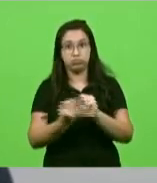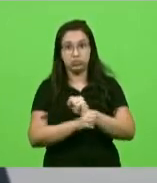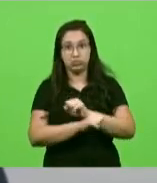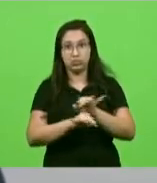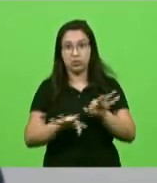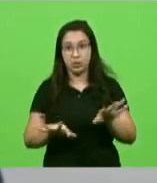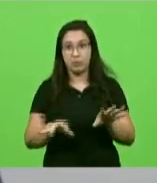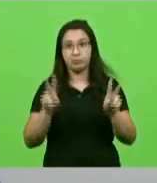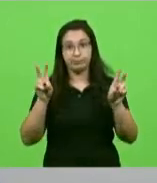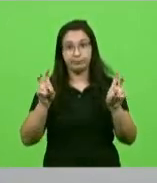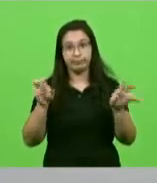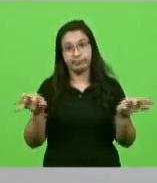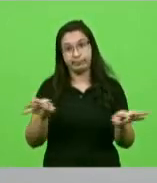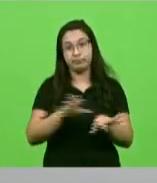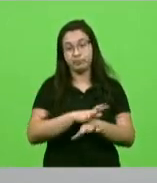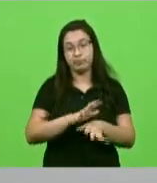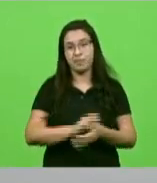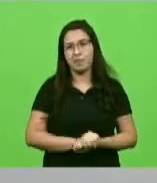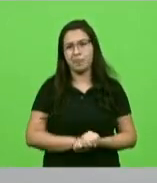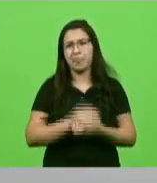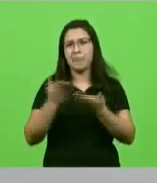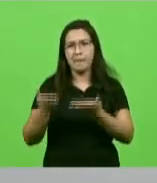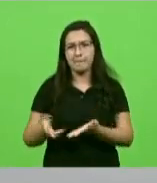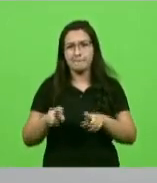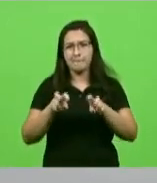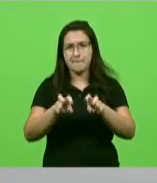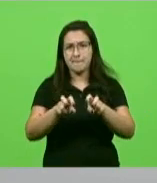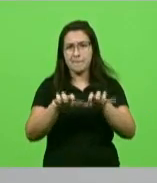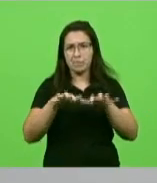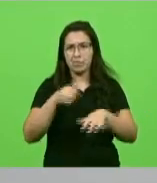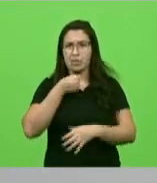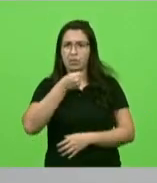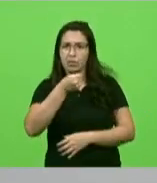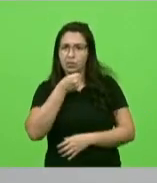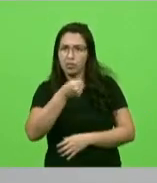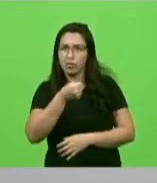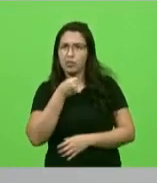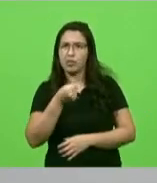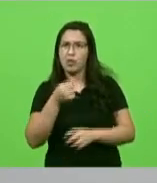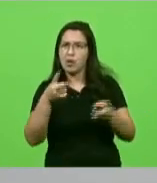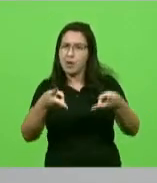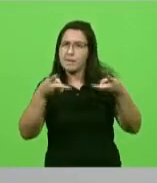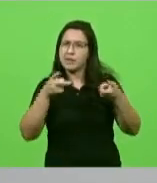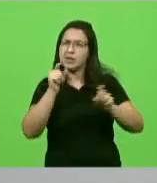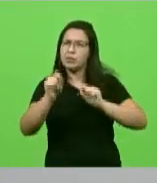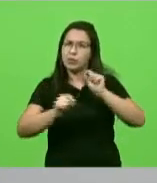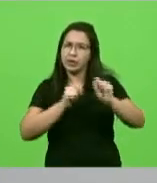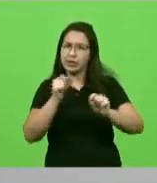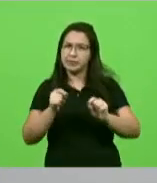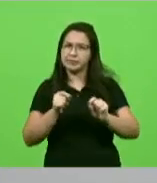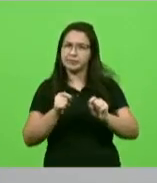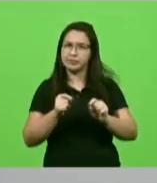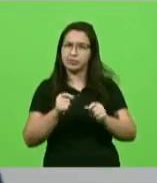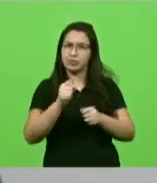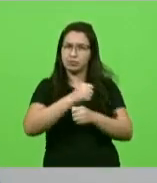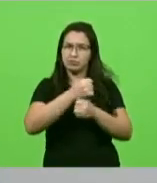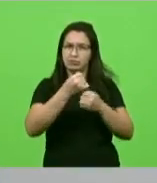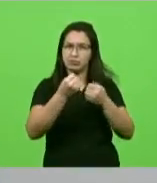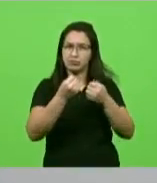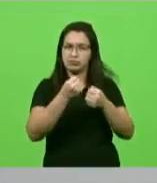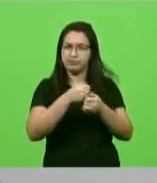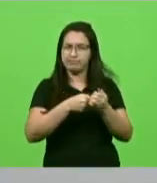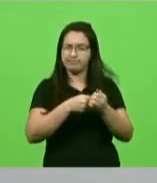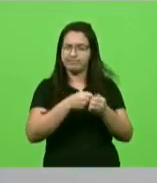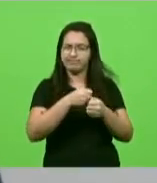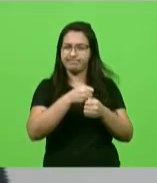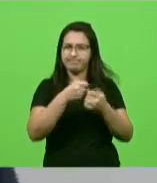aspas. Dessa coletiva de imprensa se extrai algumas ponderações. Enumero, inicialmente, 6,